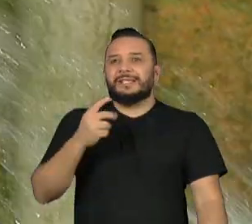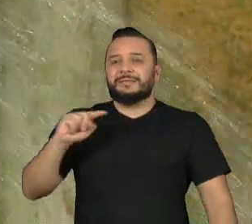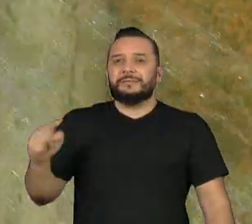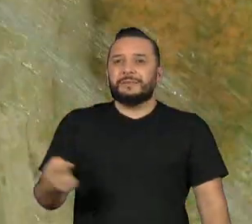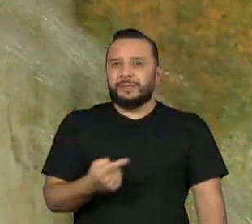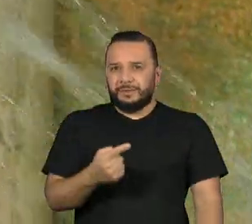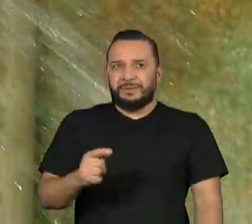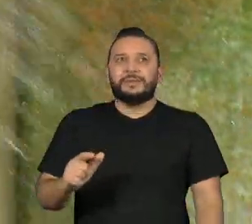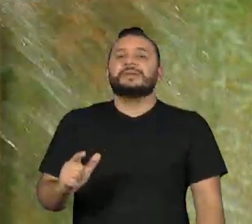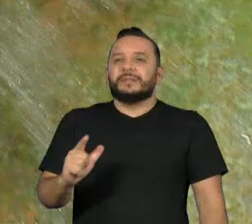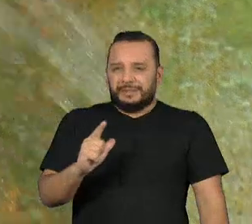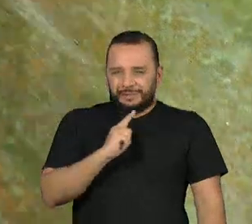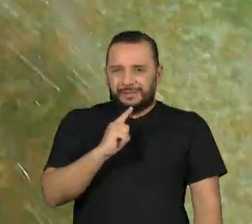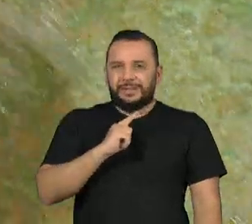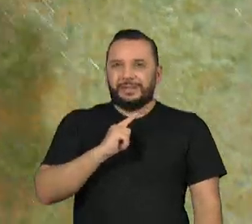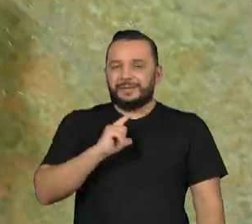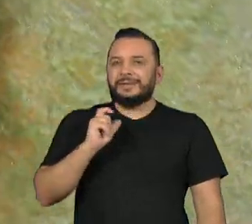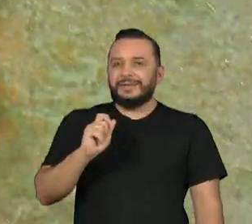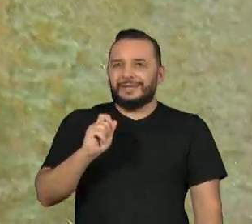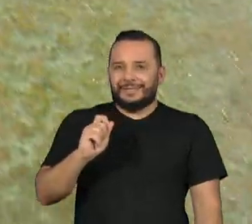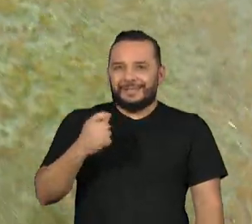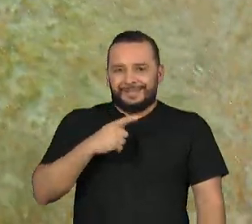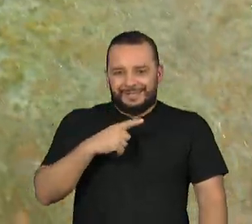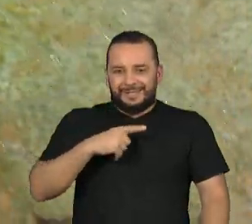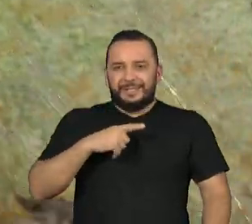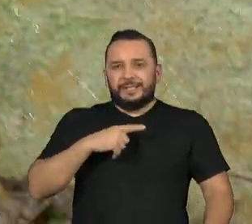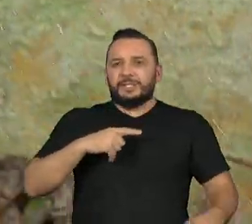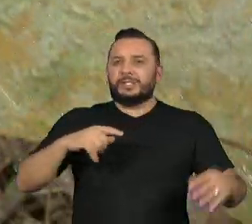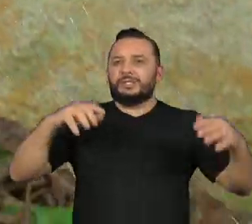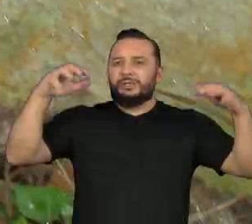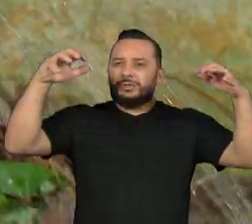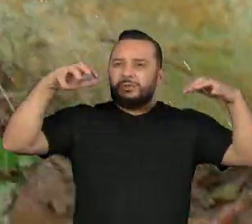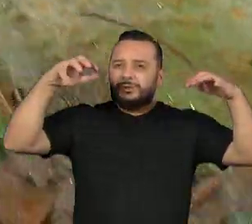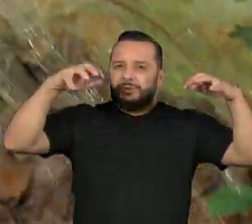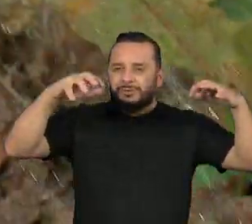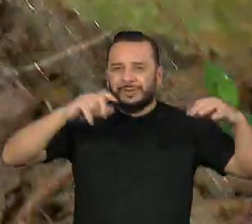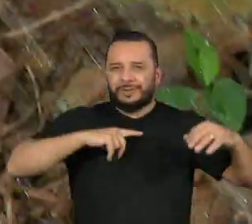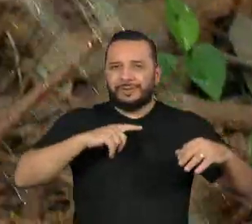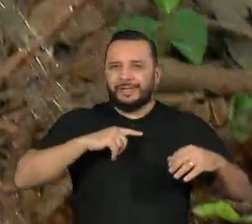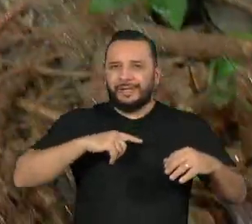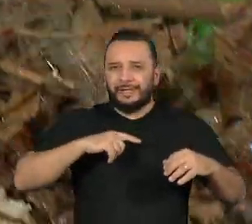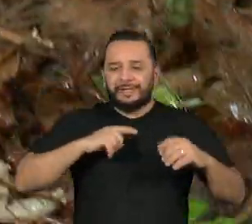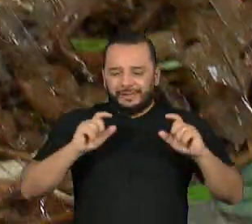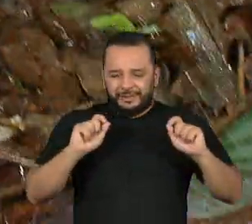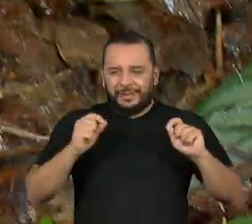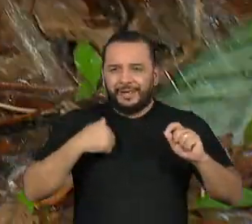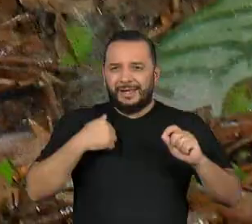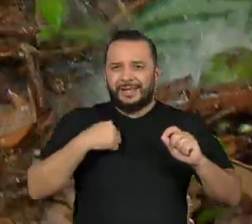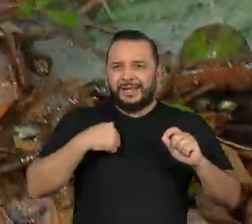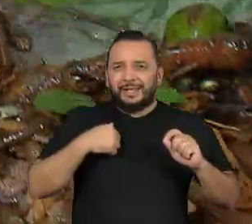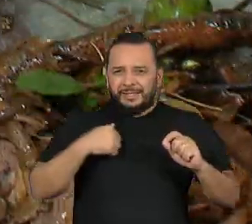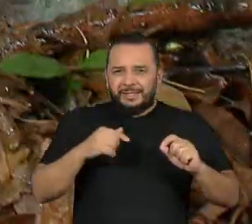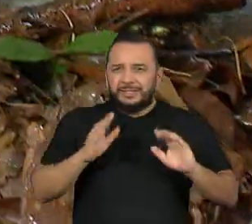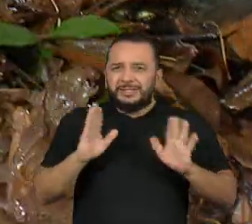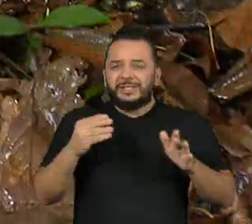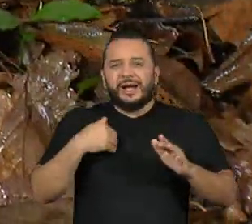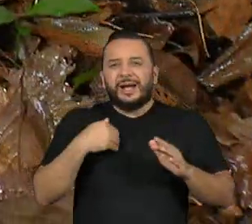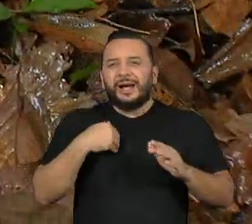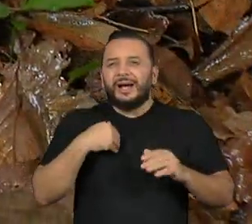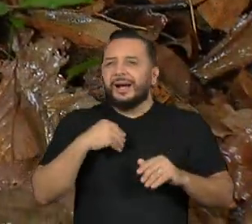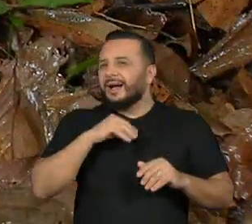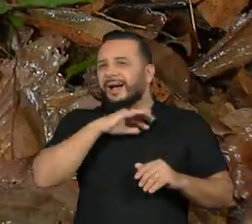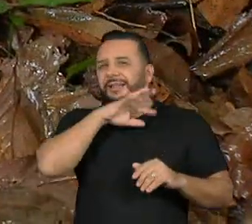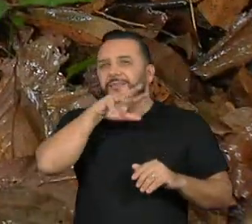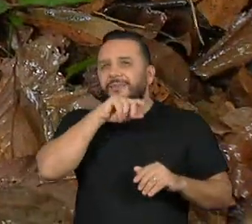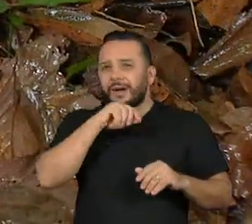lago de chuva também, um lago que atrai biodiversidade, cria microclima. Então, todas as sementes